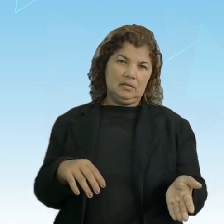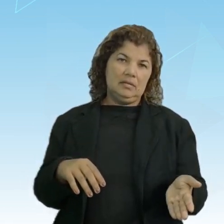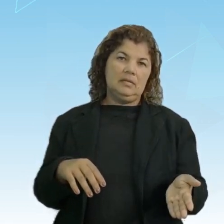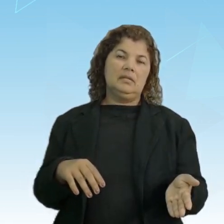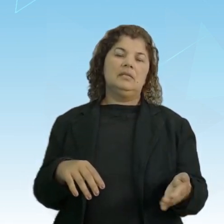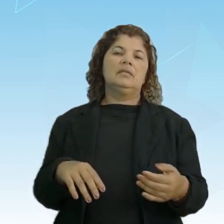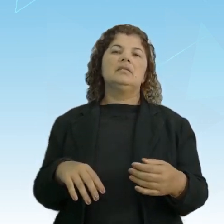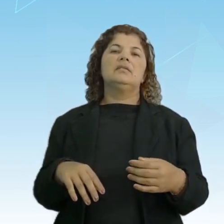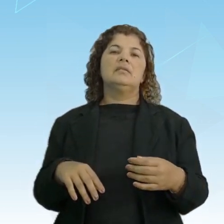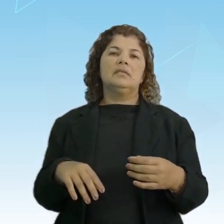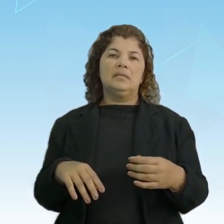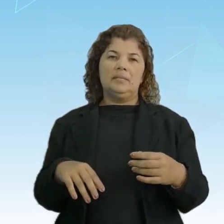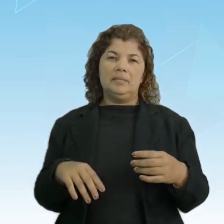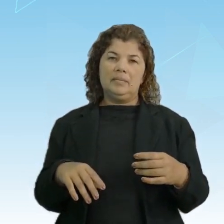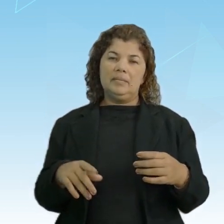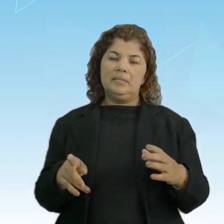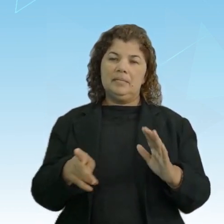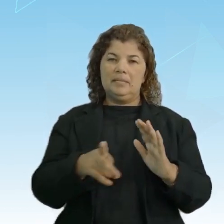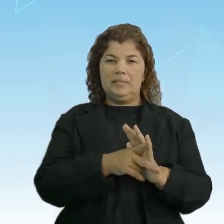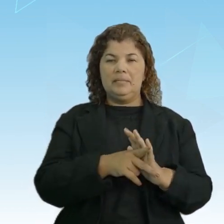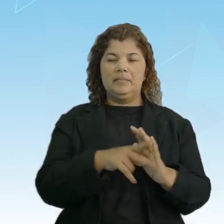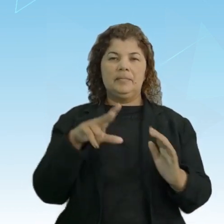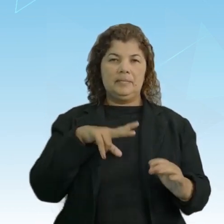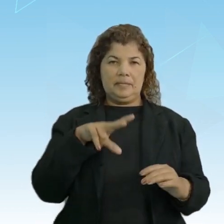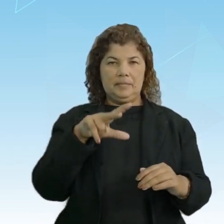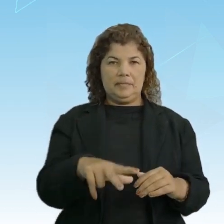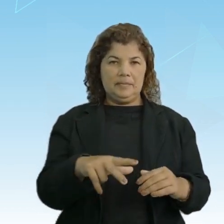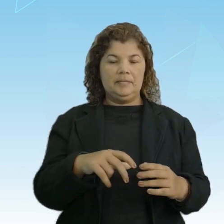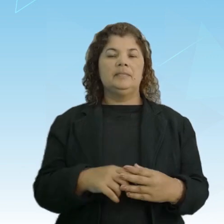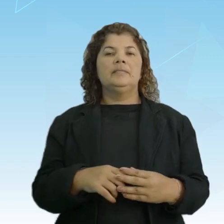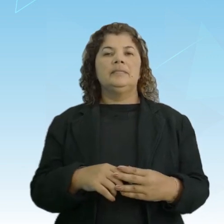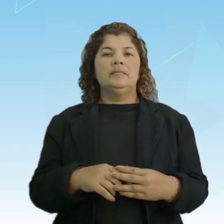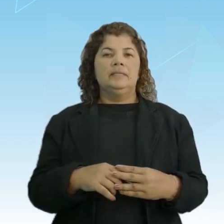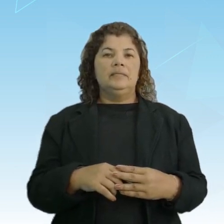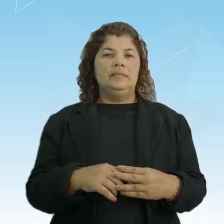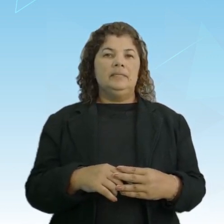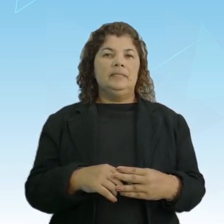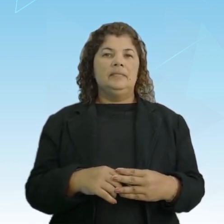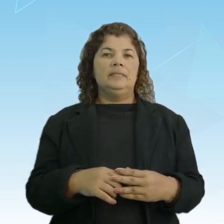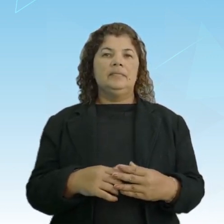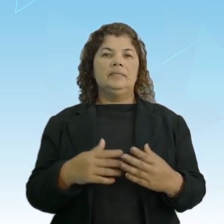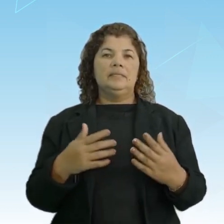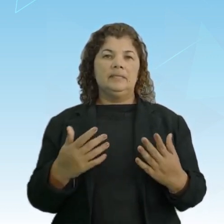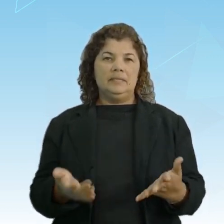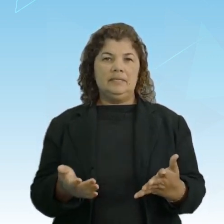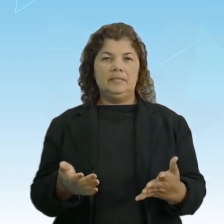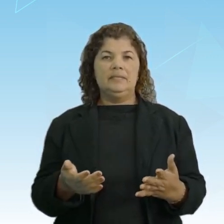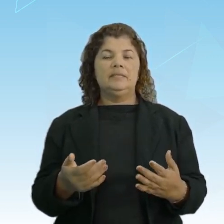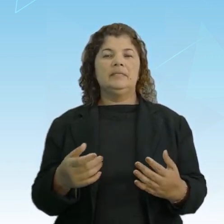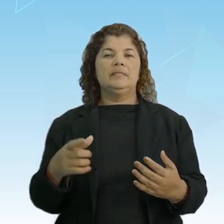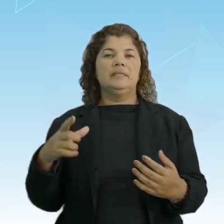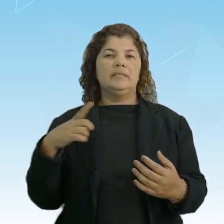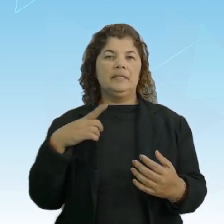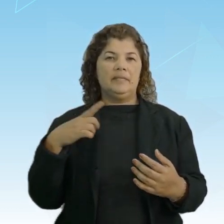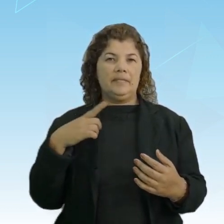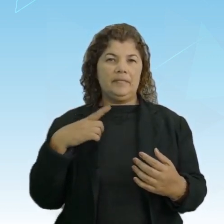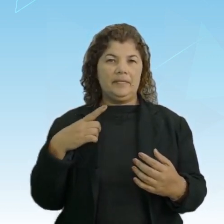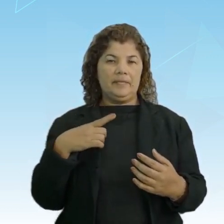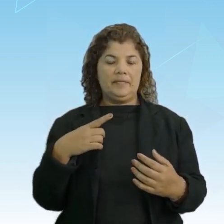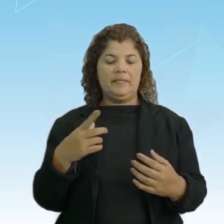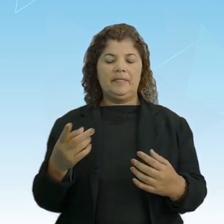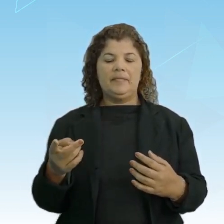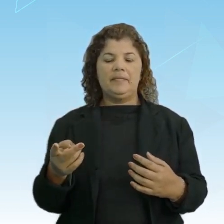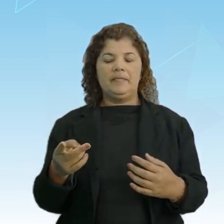a leste foram nomeadas como posse de Portugal. Cabe destacar que nas terras que foram